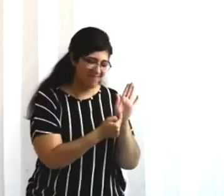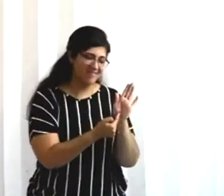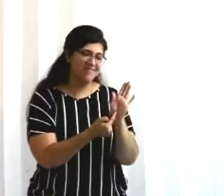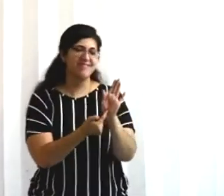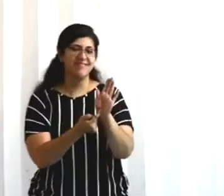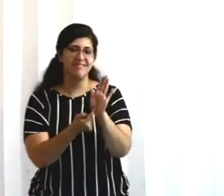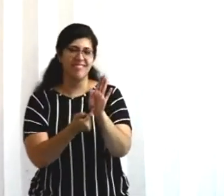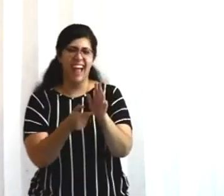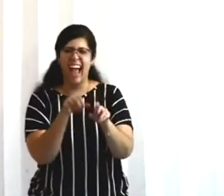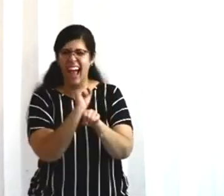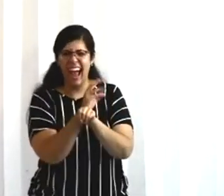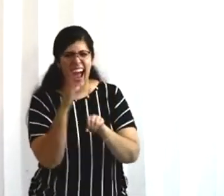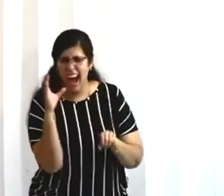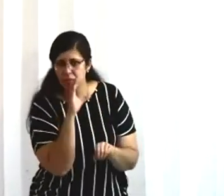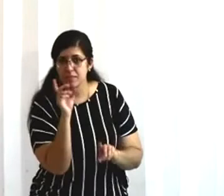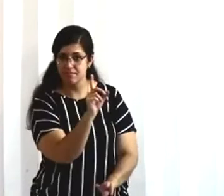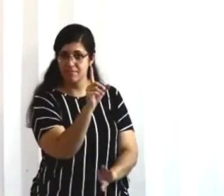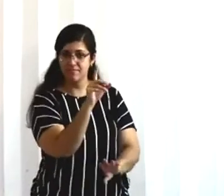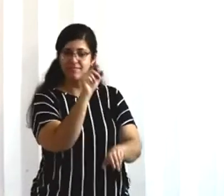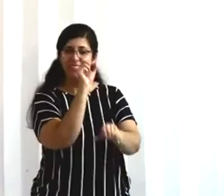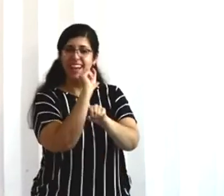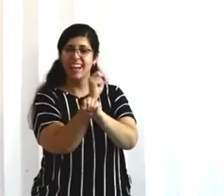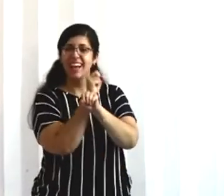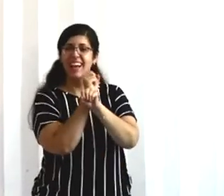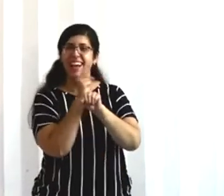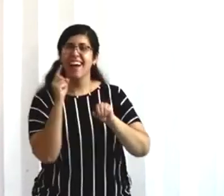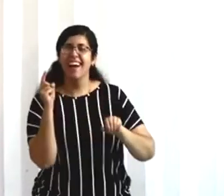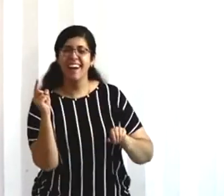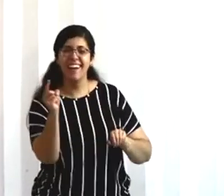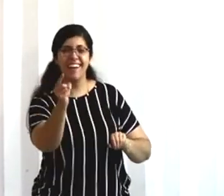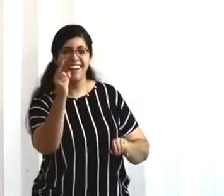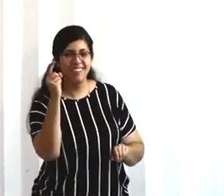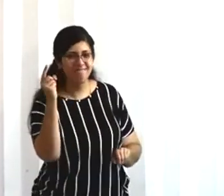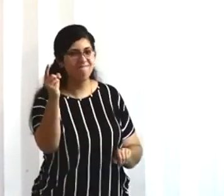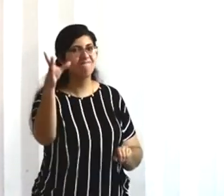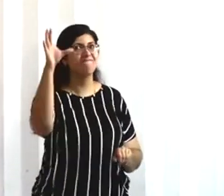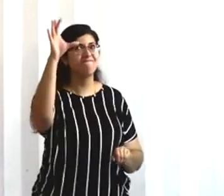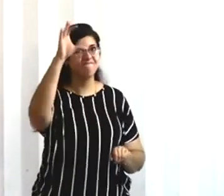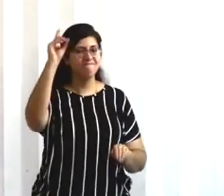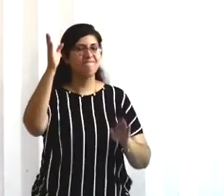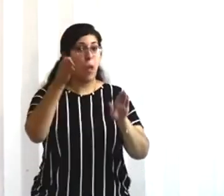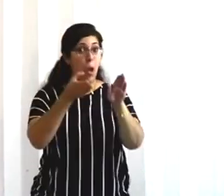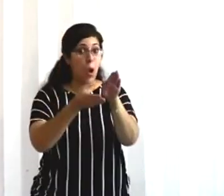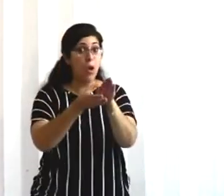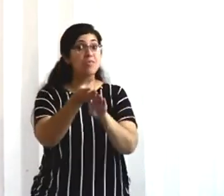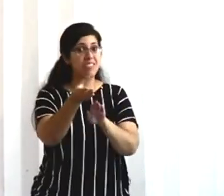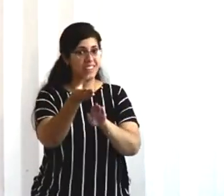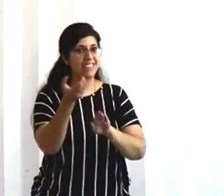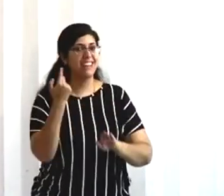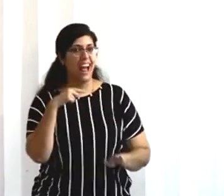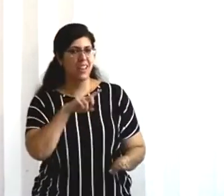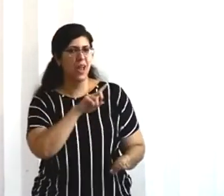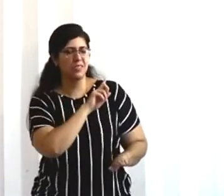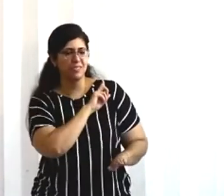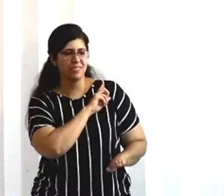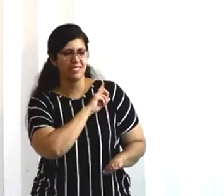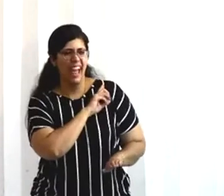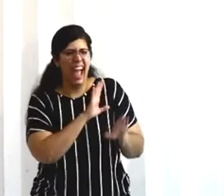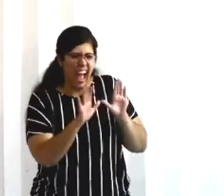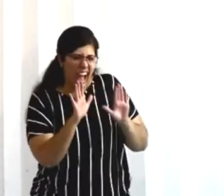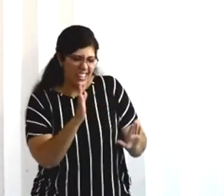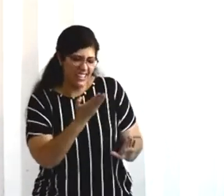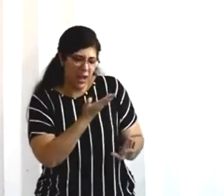mas esperança eterna. Os conselhos do humano podem até te ajudar, mas